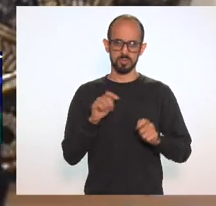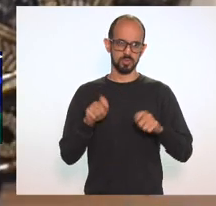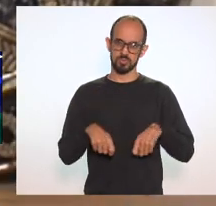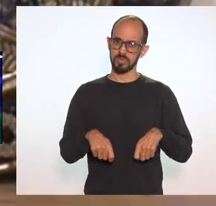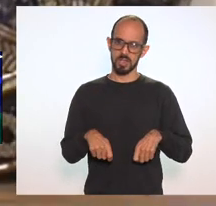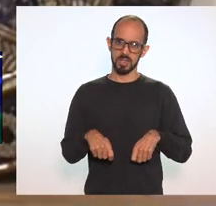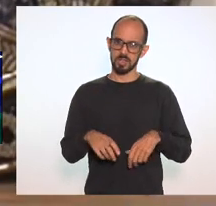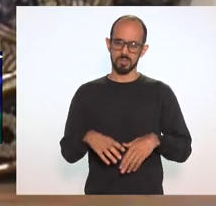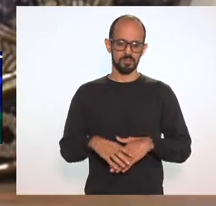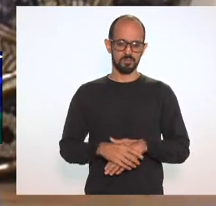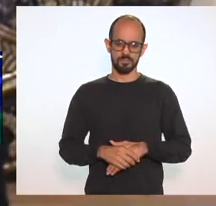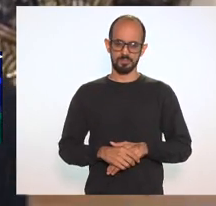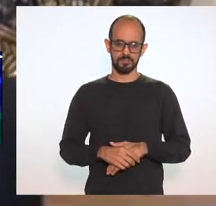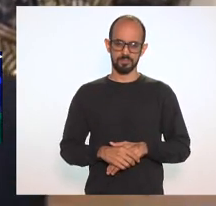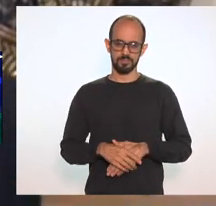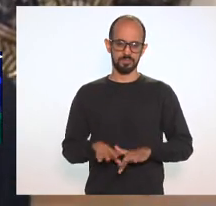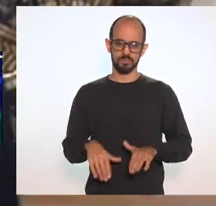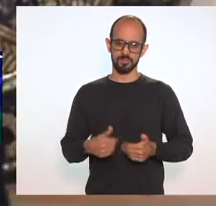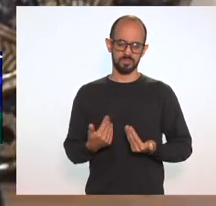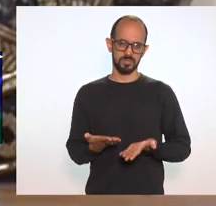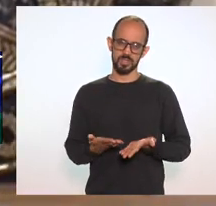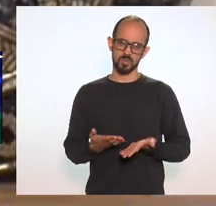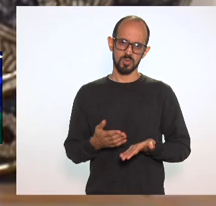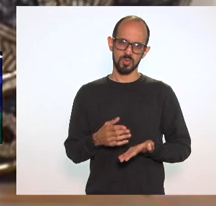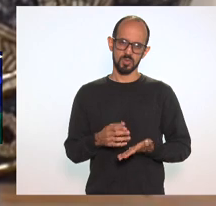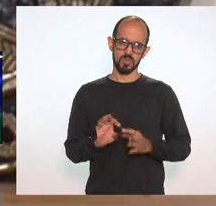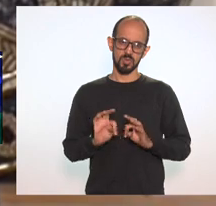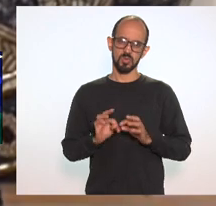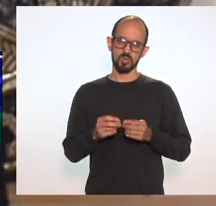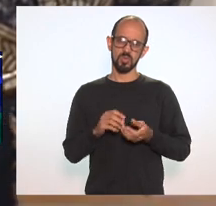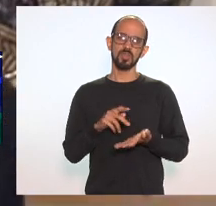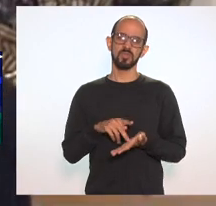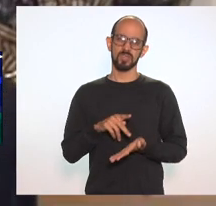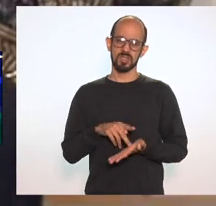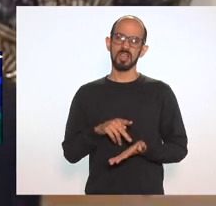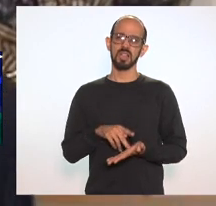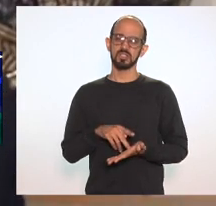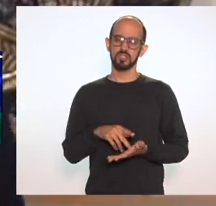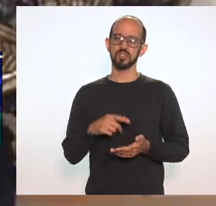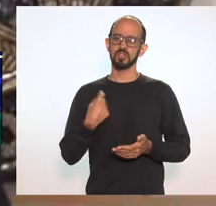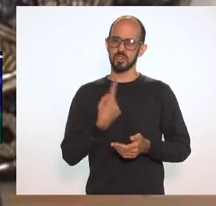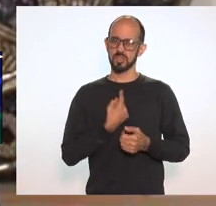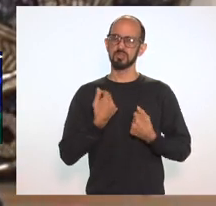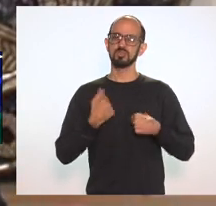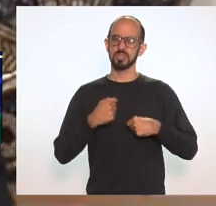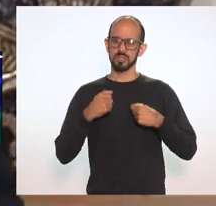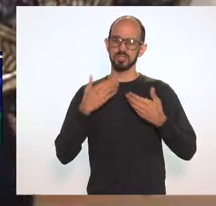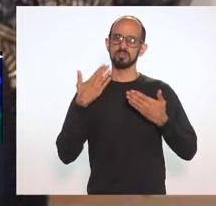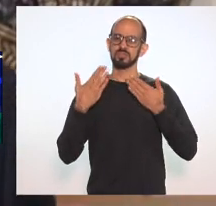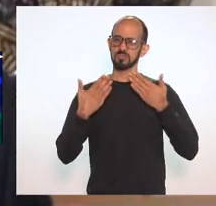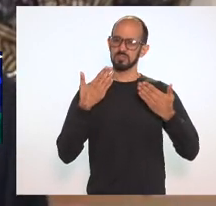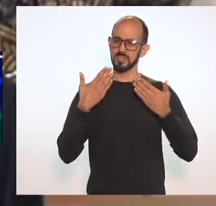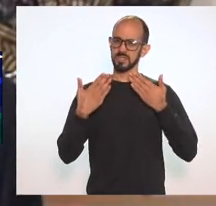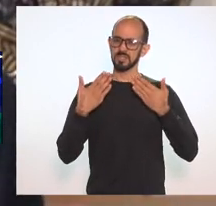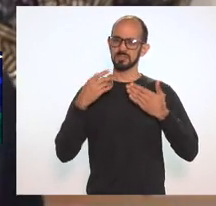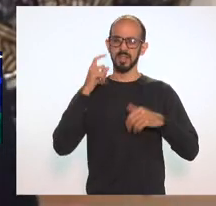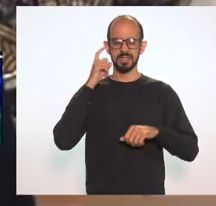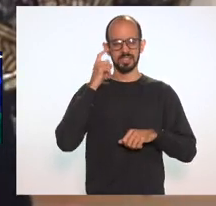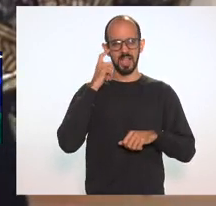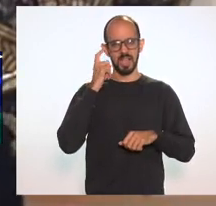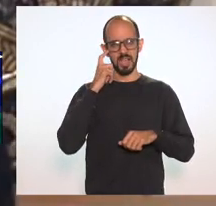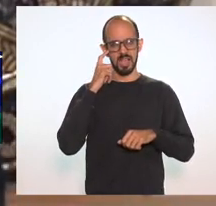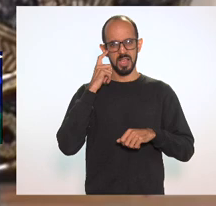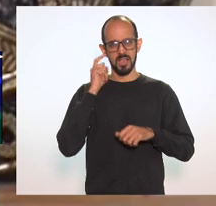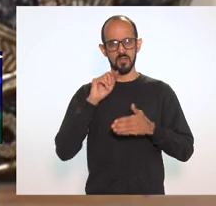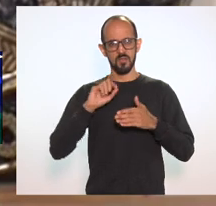então com toda com toda sinceridade eu acho que a gente tem que refletir nokdal não é ao meu ver